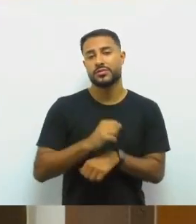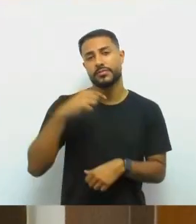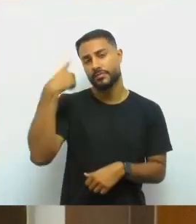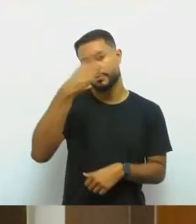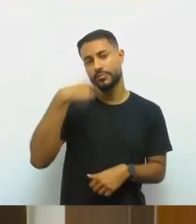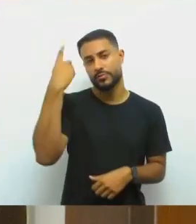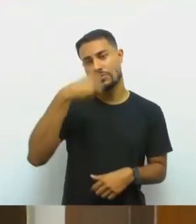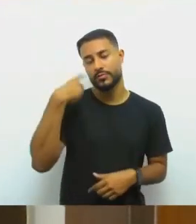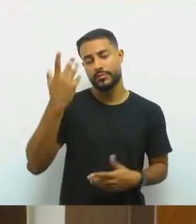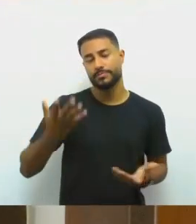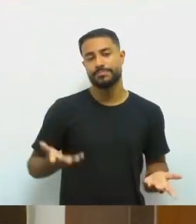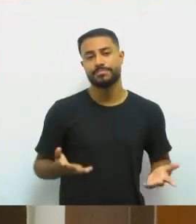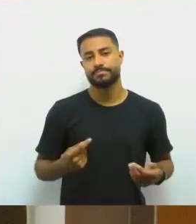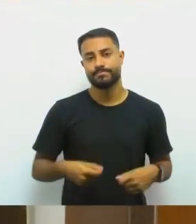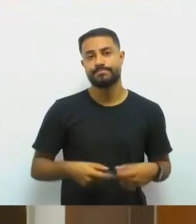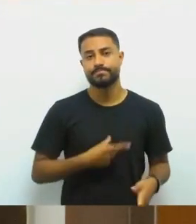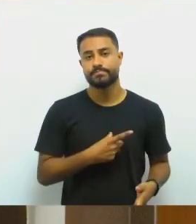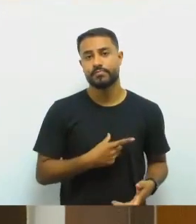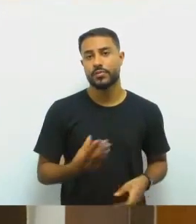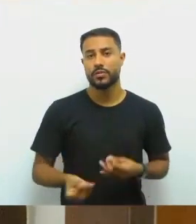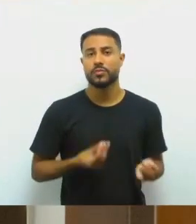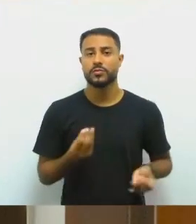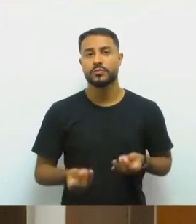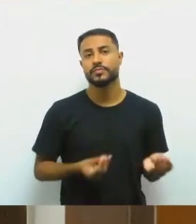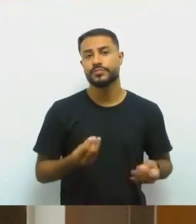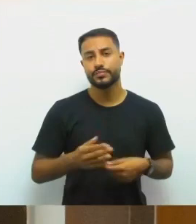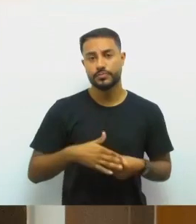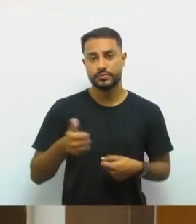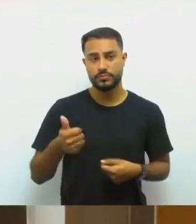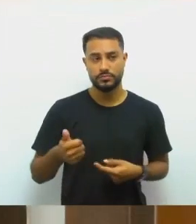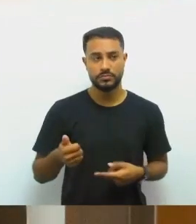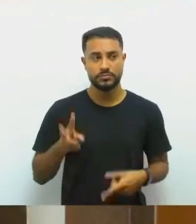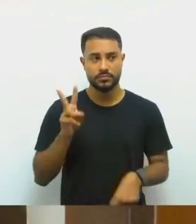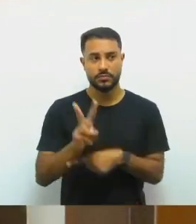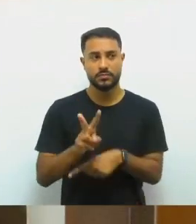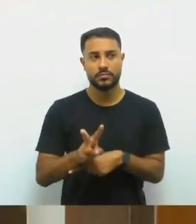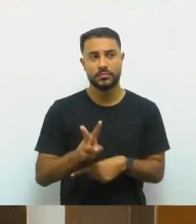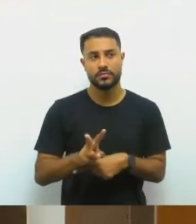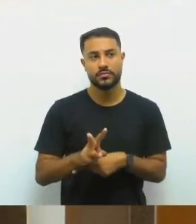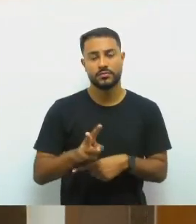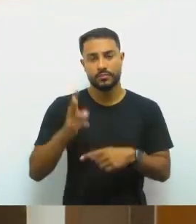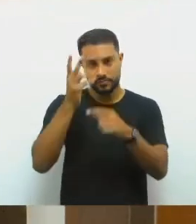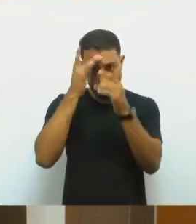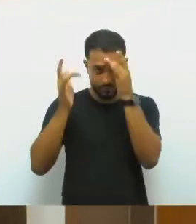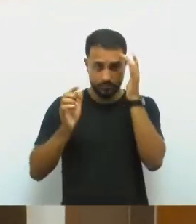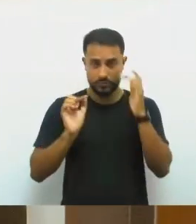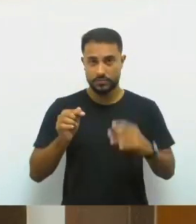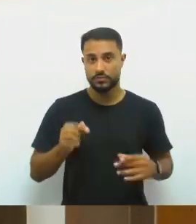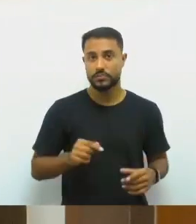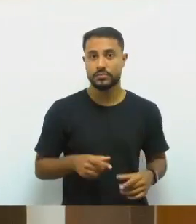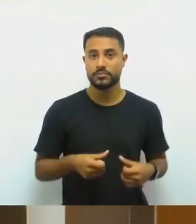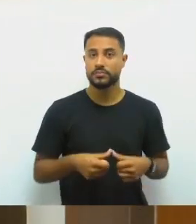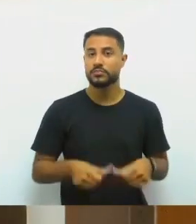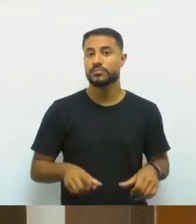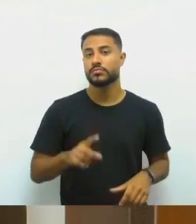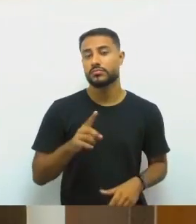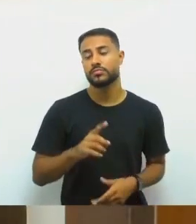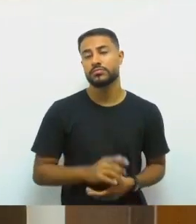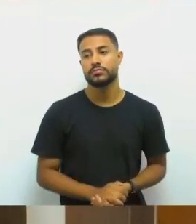precisa ter uma maneira de pensar, uma maneira que atenda melhor aquelas pessoas que estão ali no HMJ. Quero